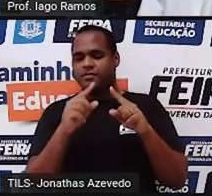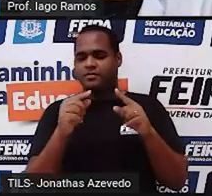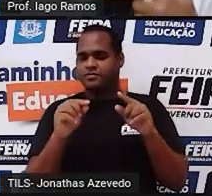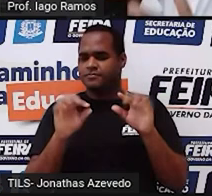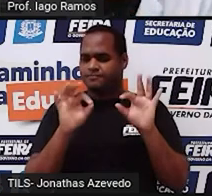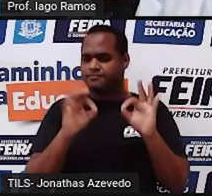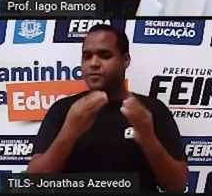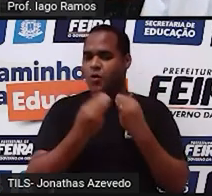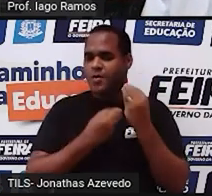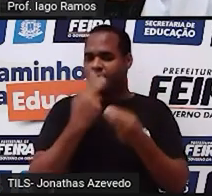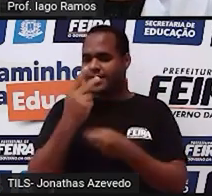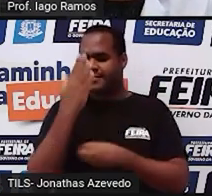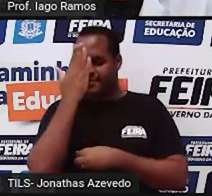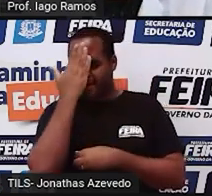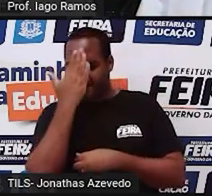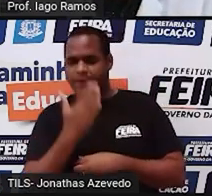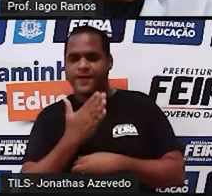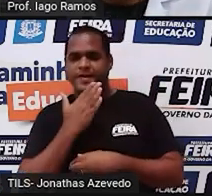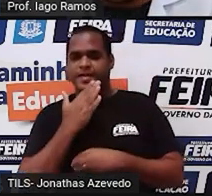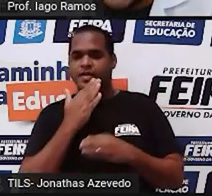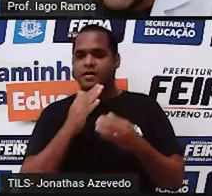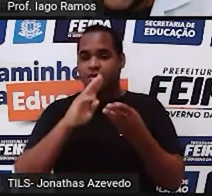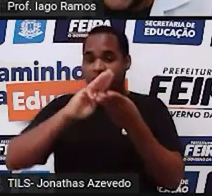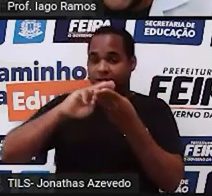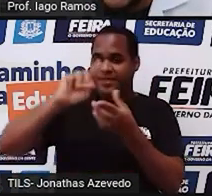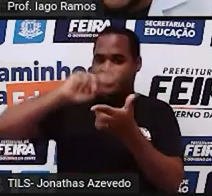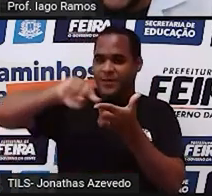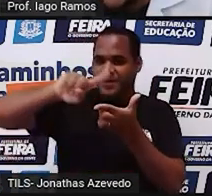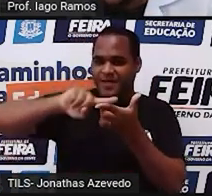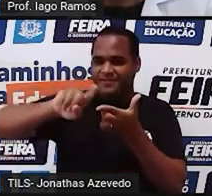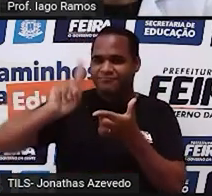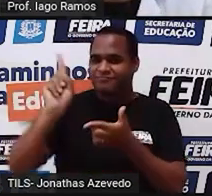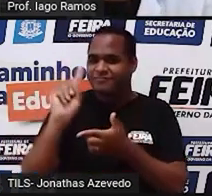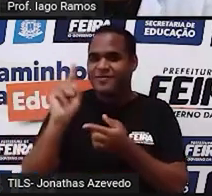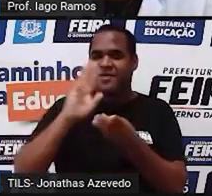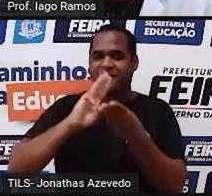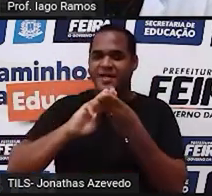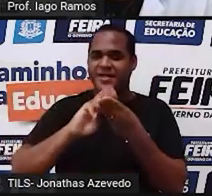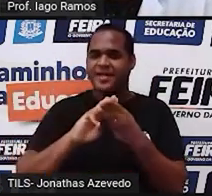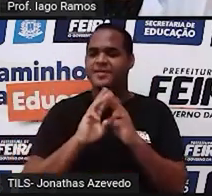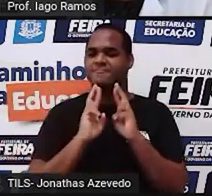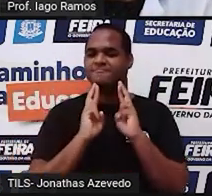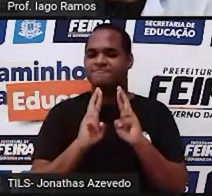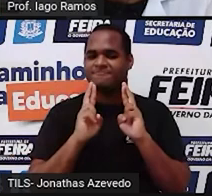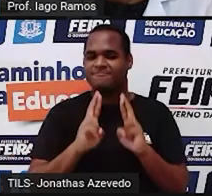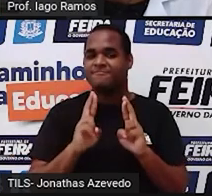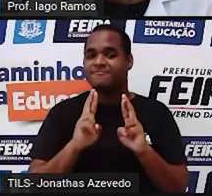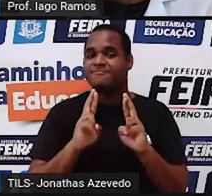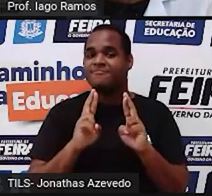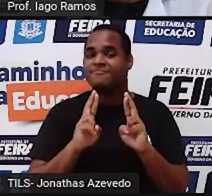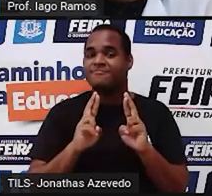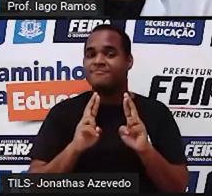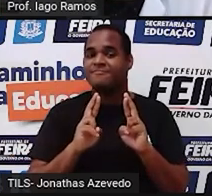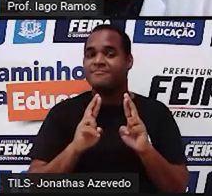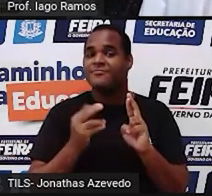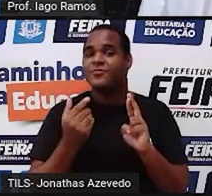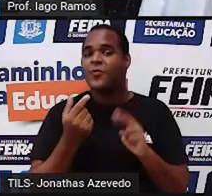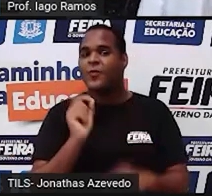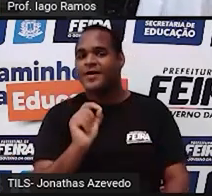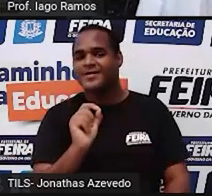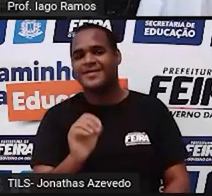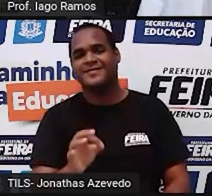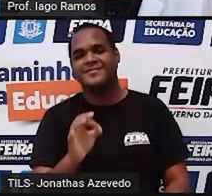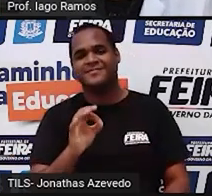lema é o nosso lema E você já conhece matemática não é problema matemática é a